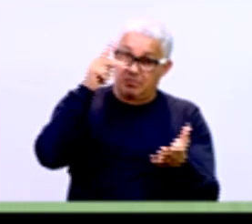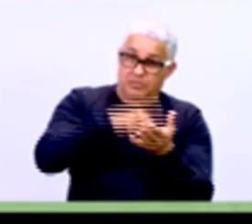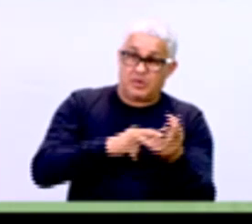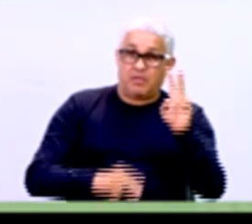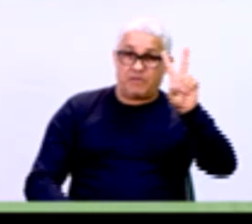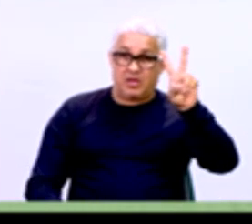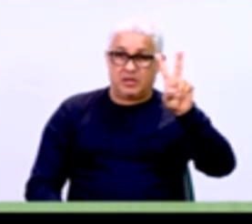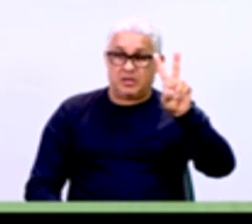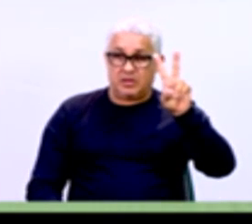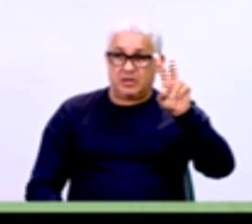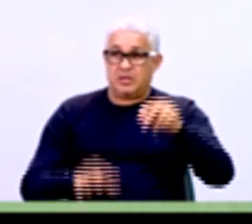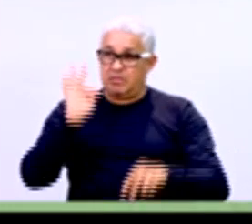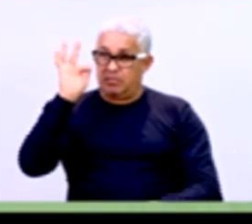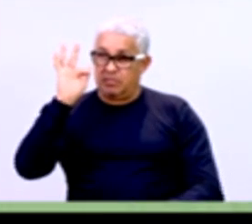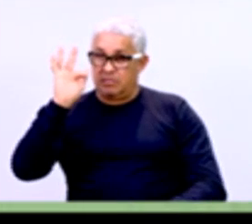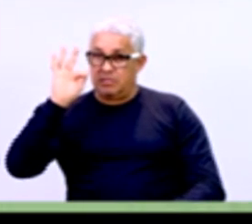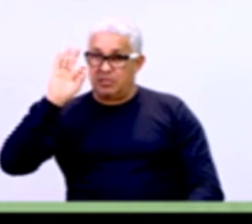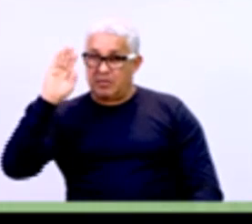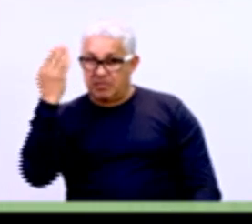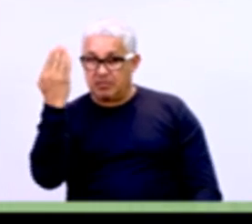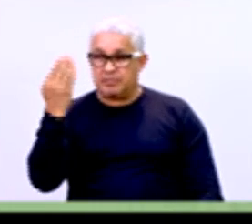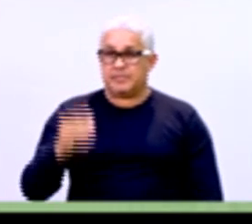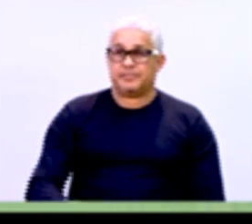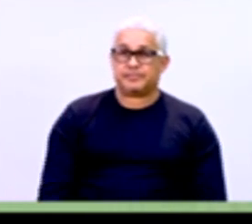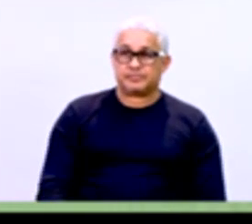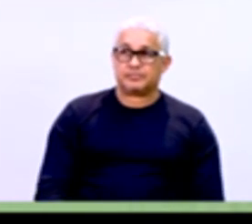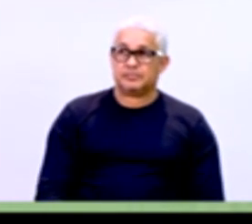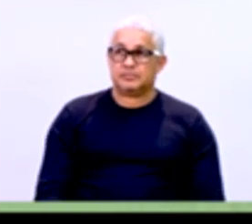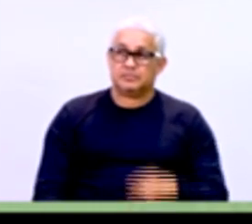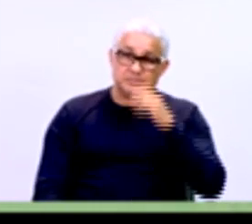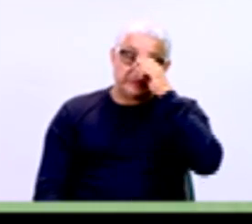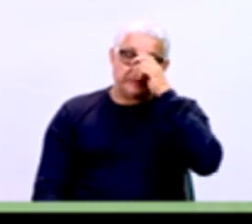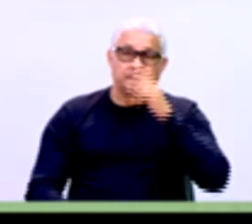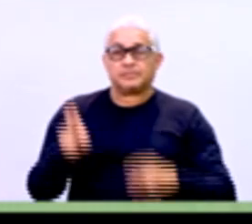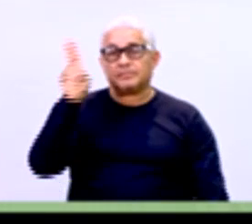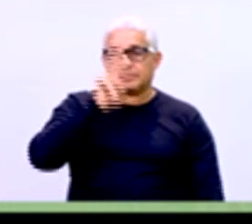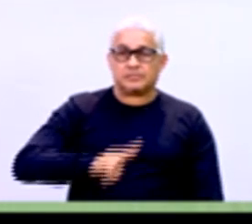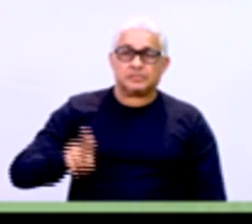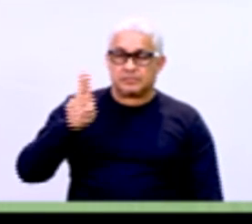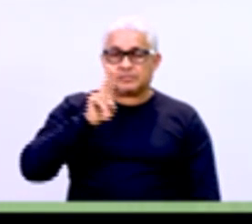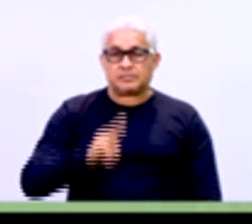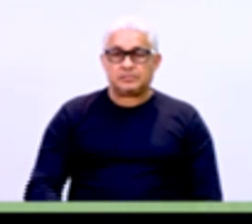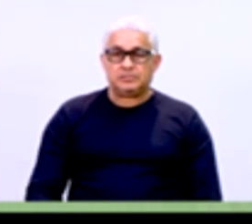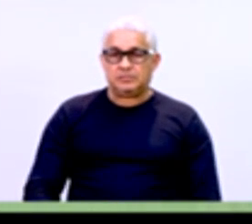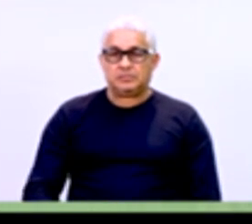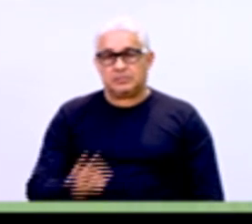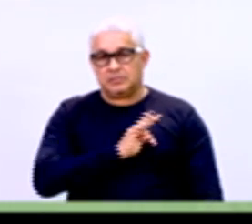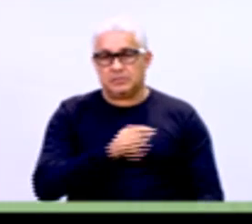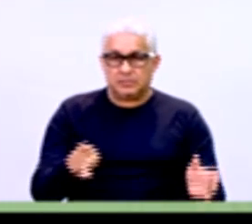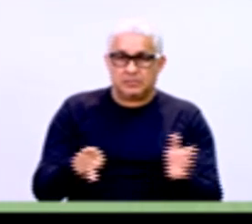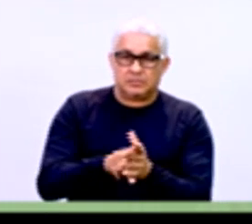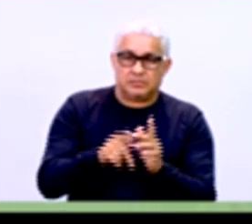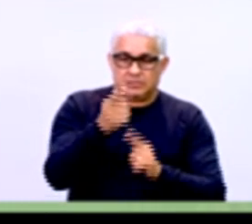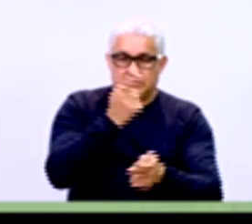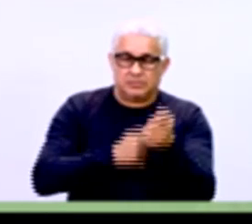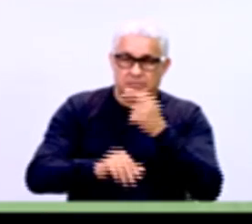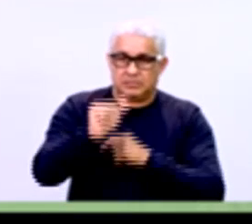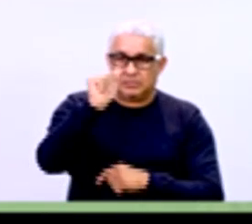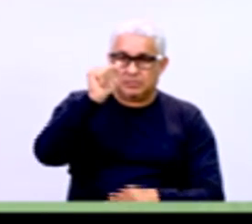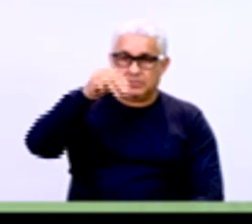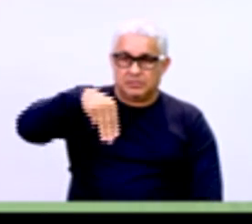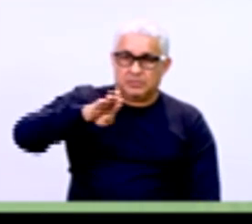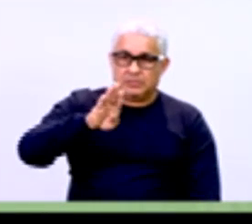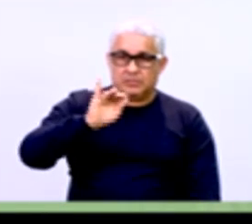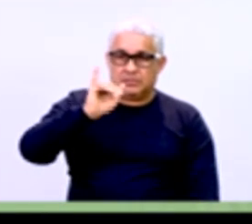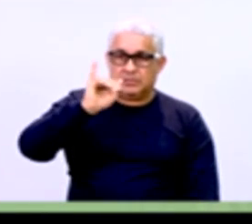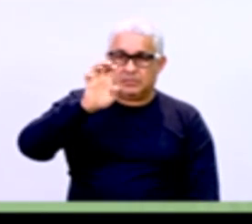e F para falso. Através da utilização das técnicas de gestão ambiental, é possível que a